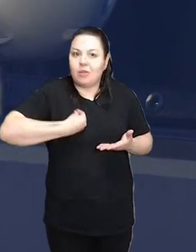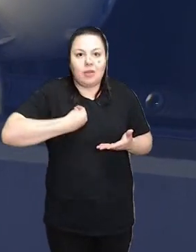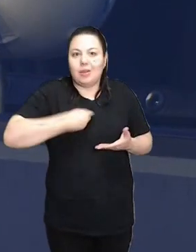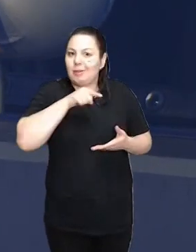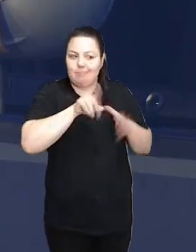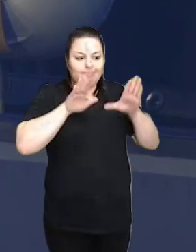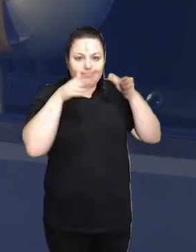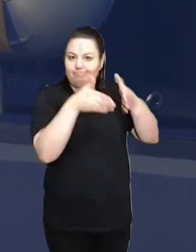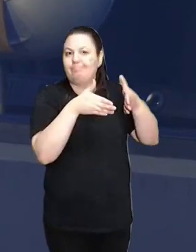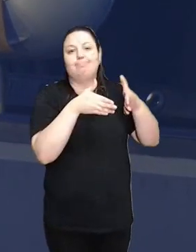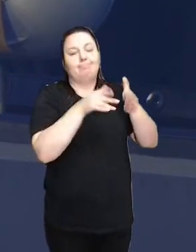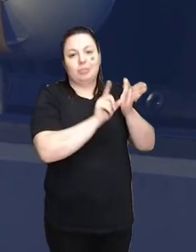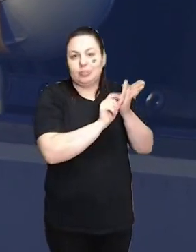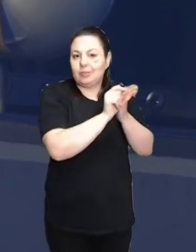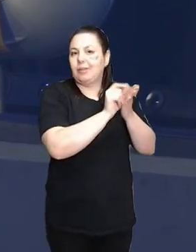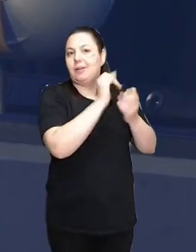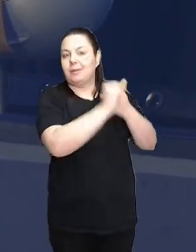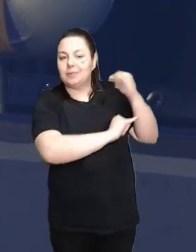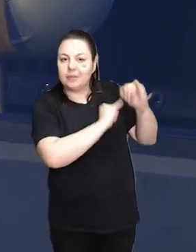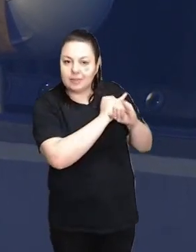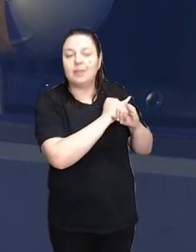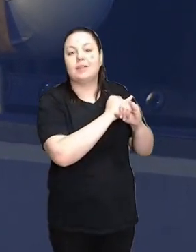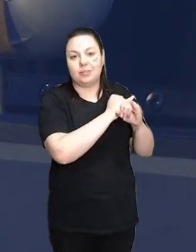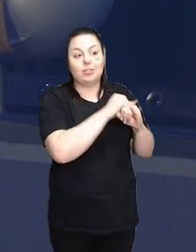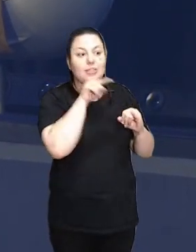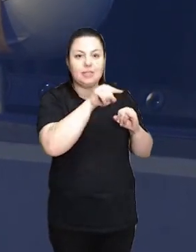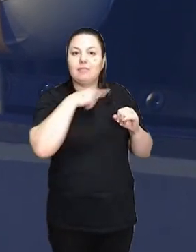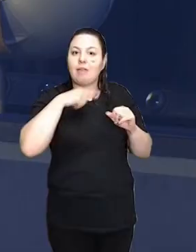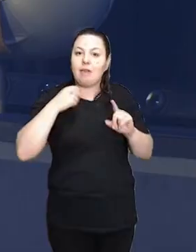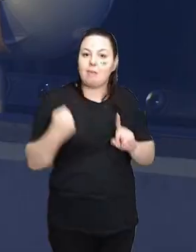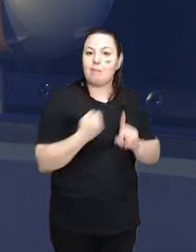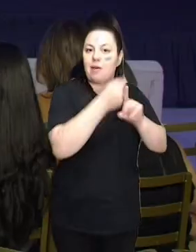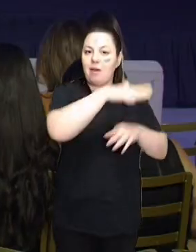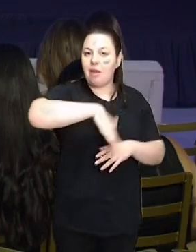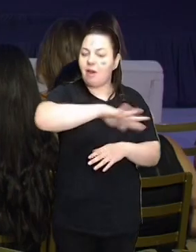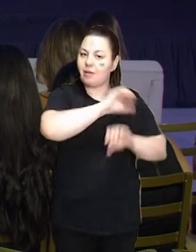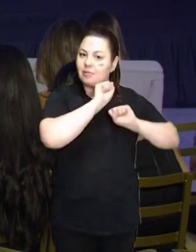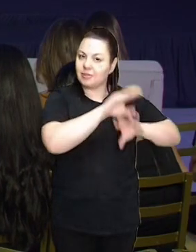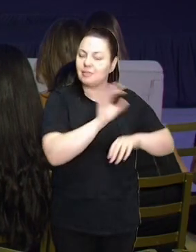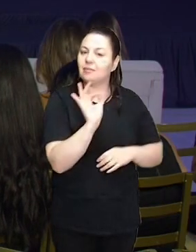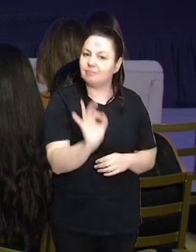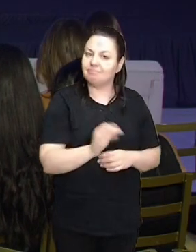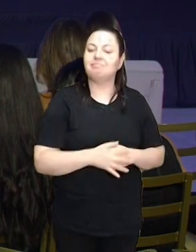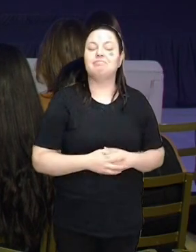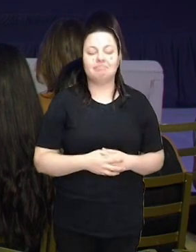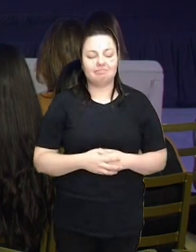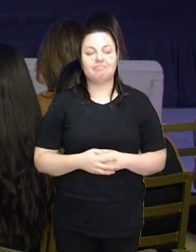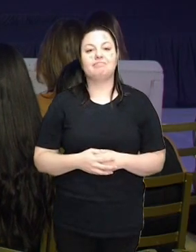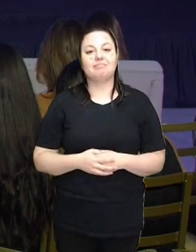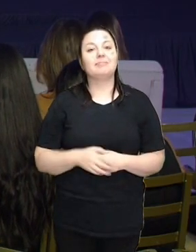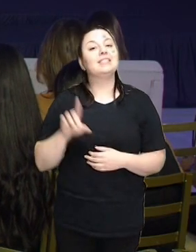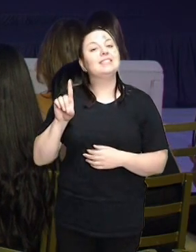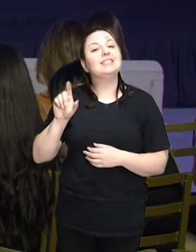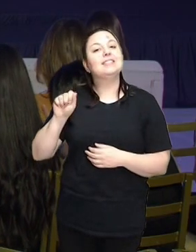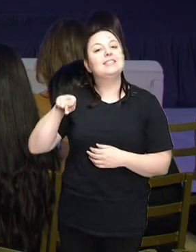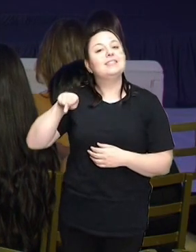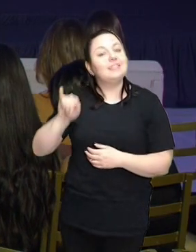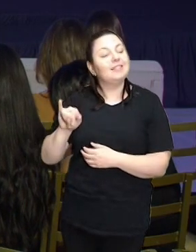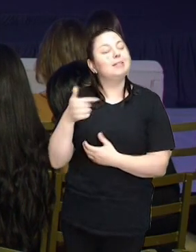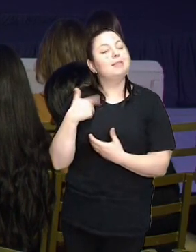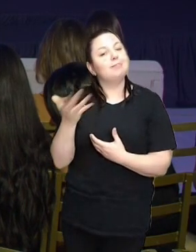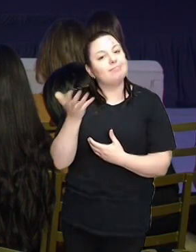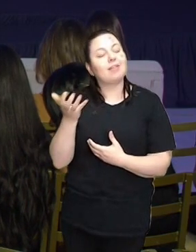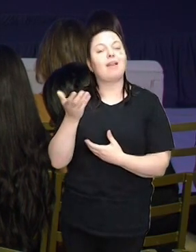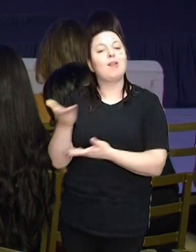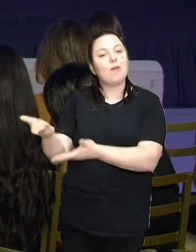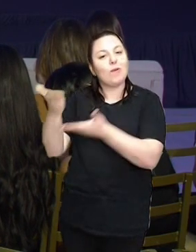escola, a educação é o tempo inteiro, né? Então, é um rever tudo isso. Dani, queria também te convidar para falar um